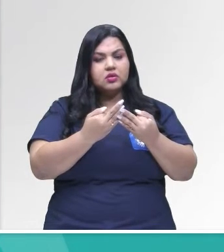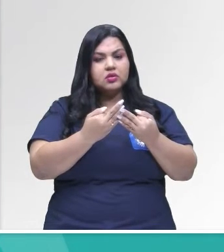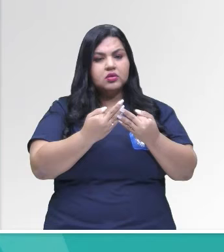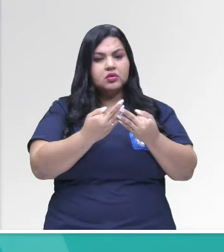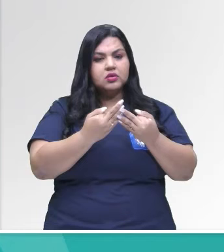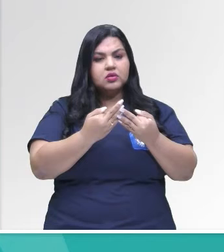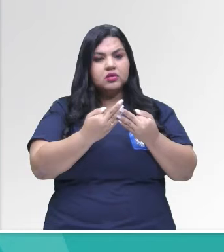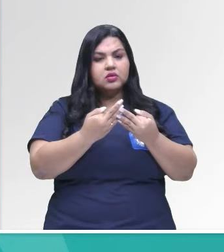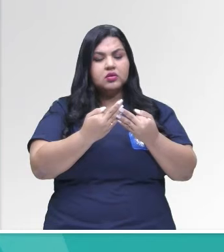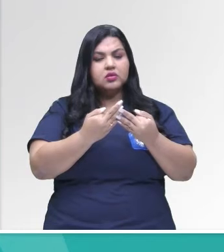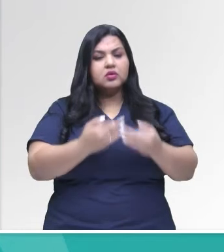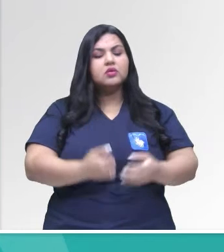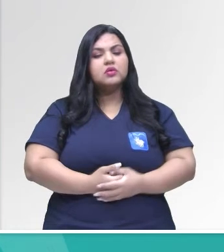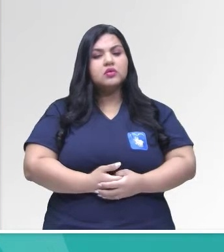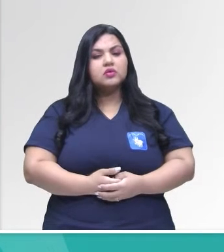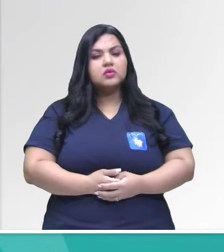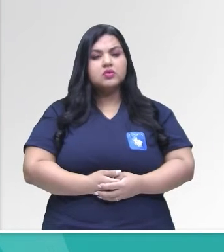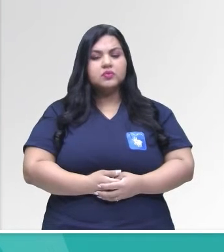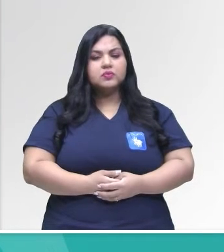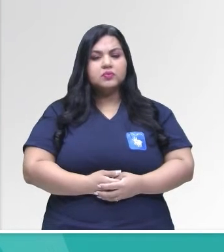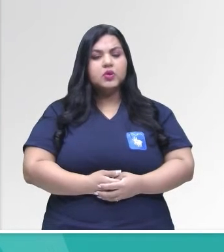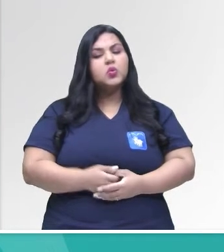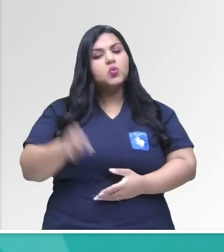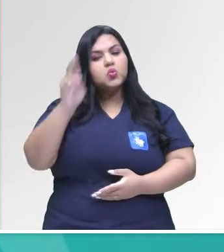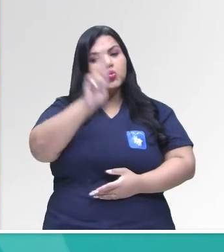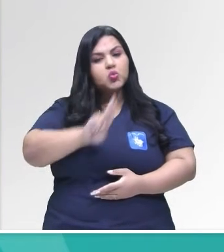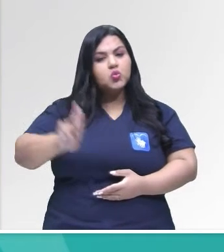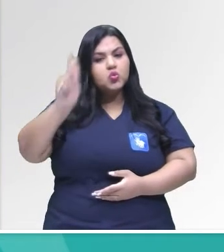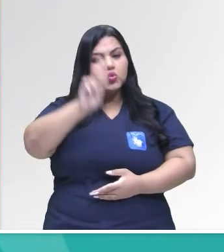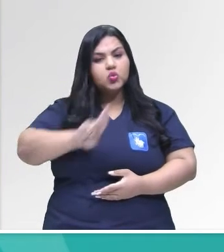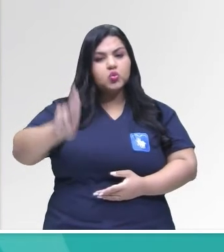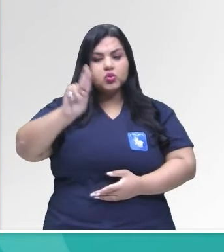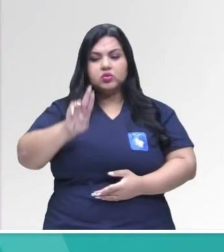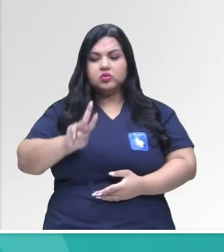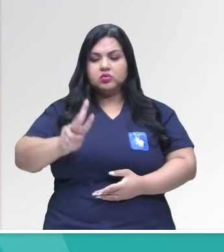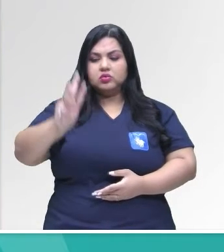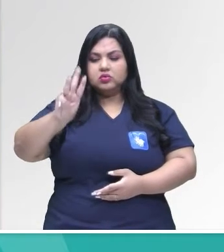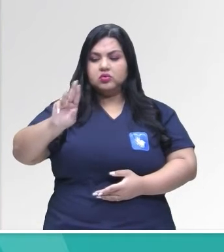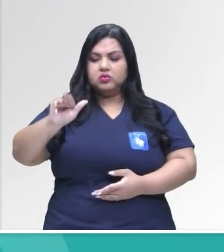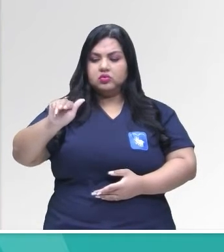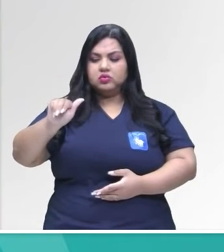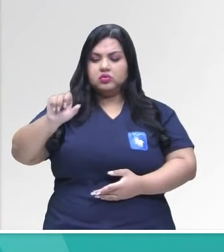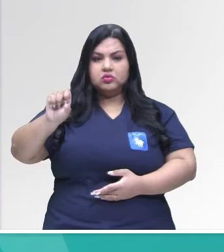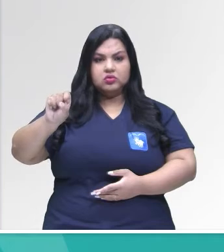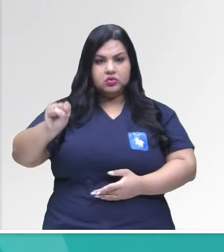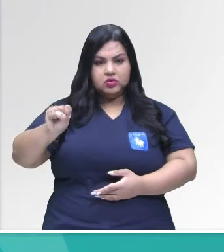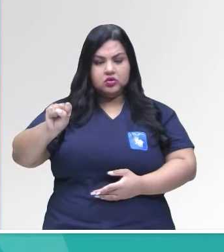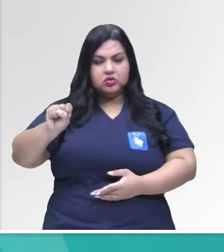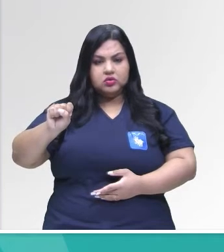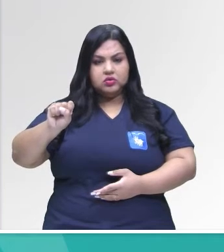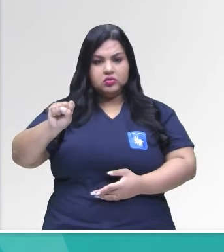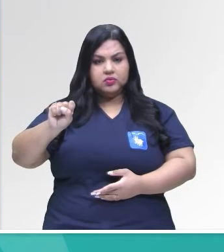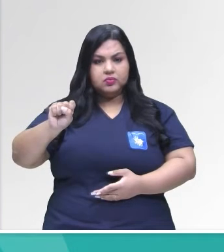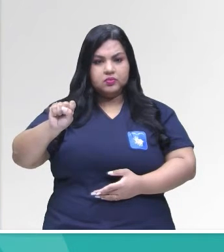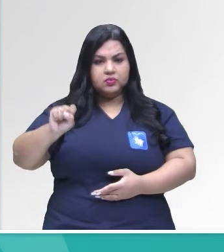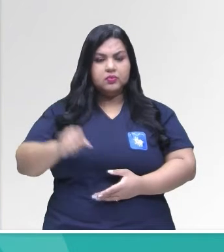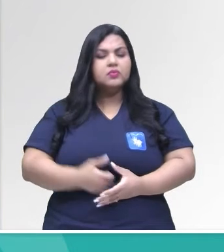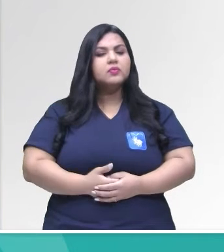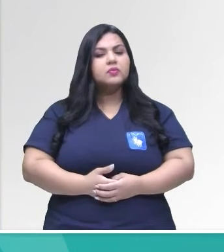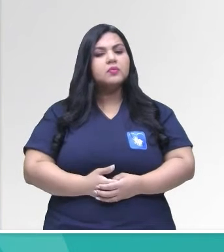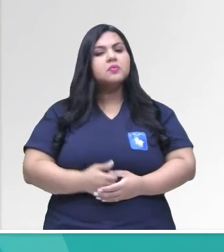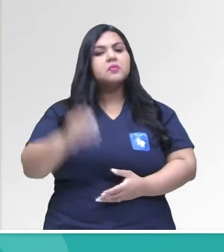Ainda sobre was, o uso do was, Brazil was, Brazil was,